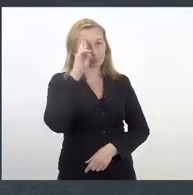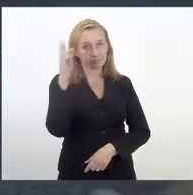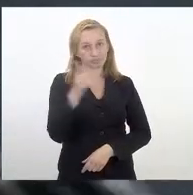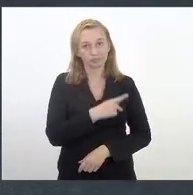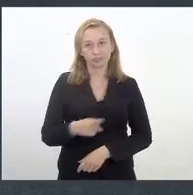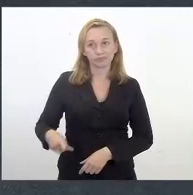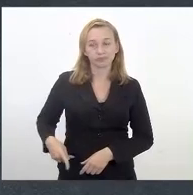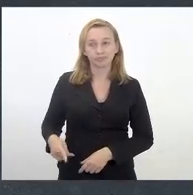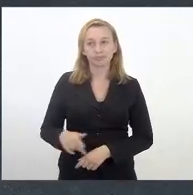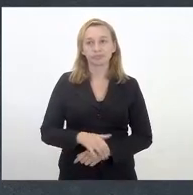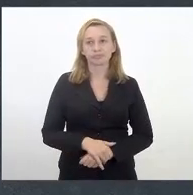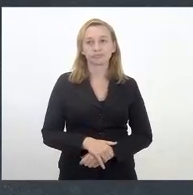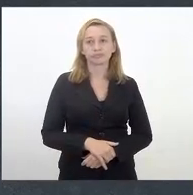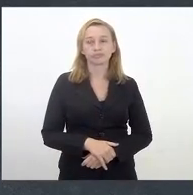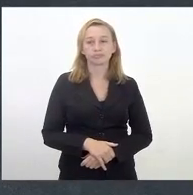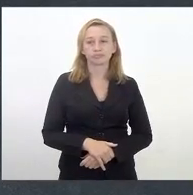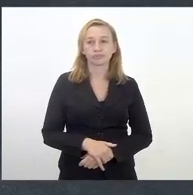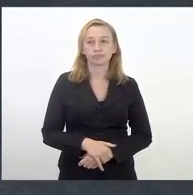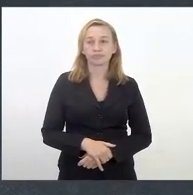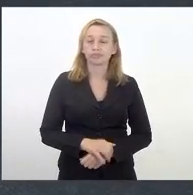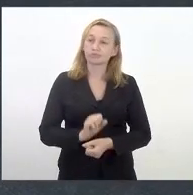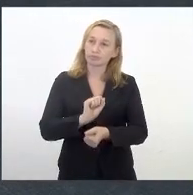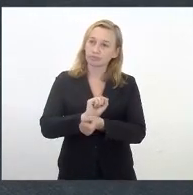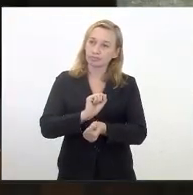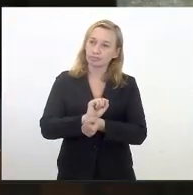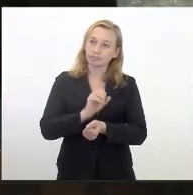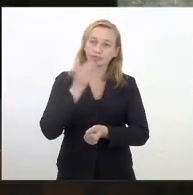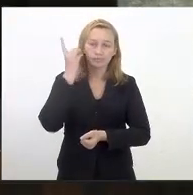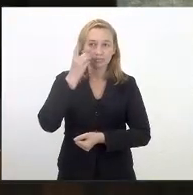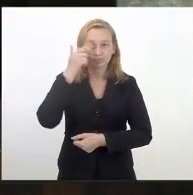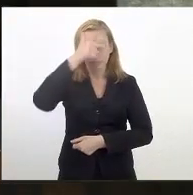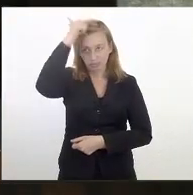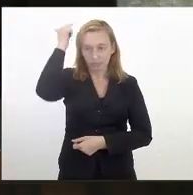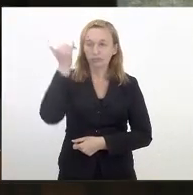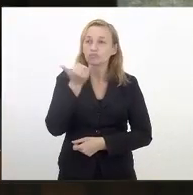presidente seu rosto por favor